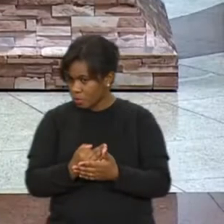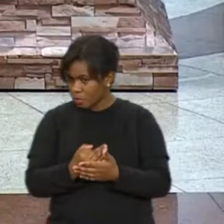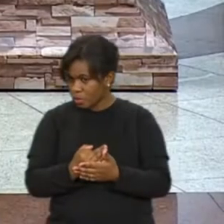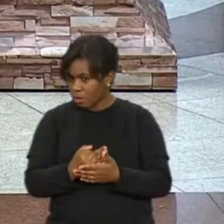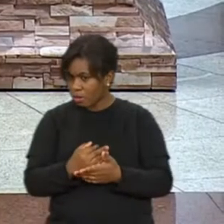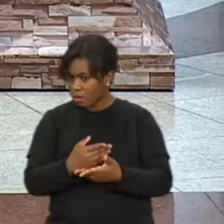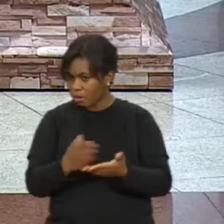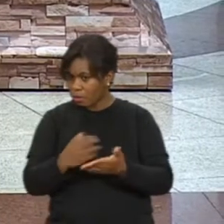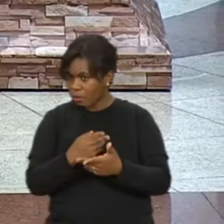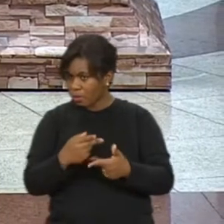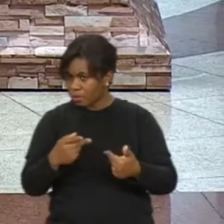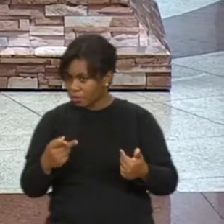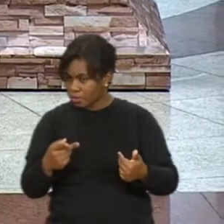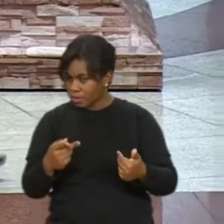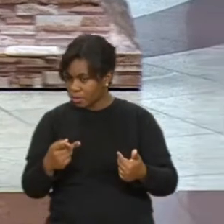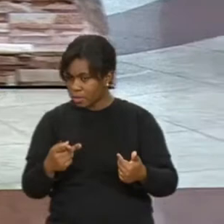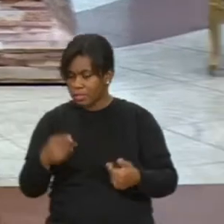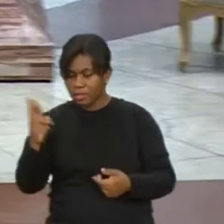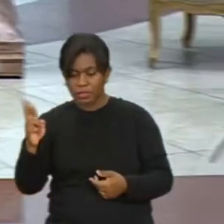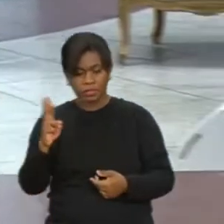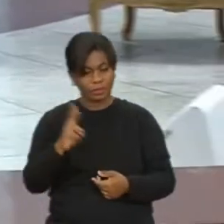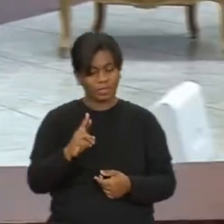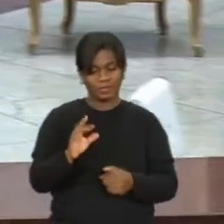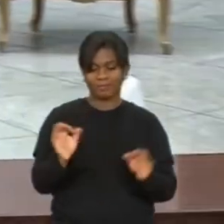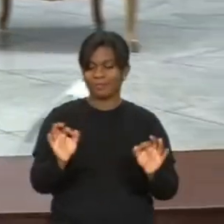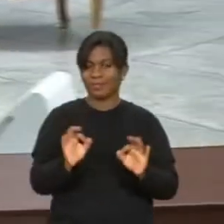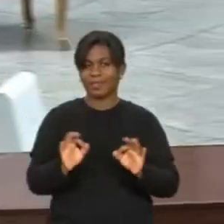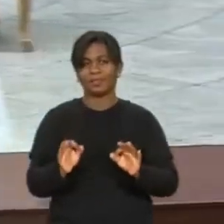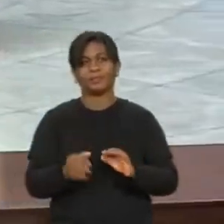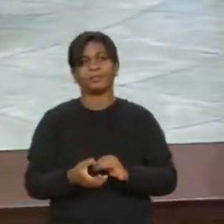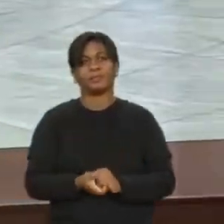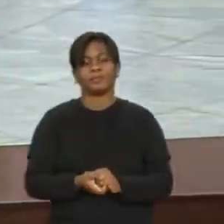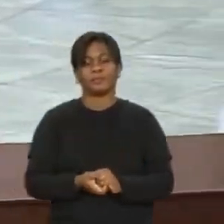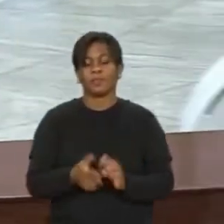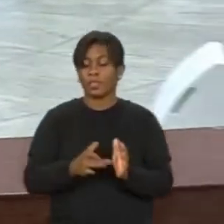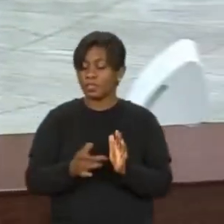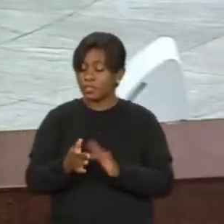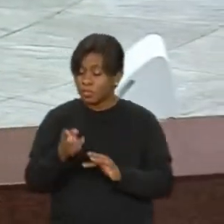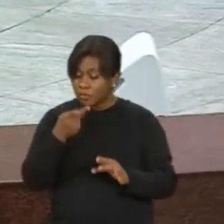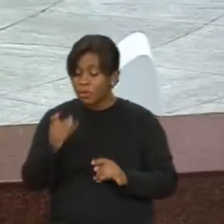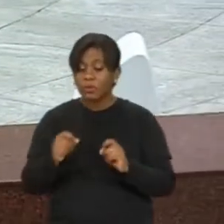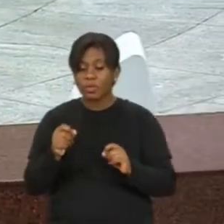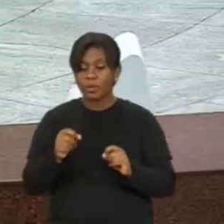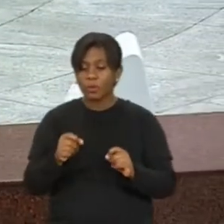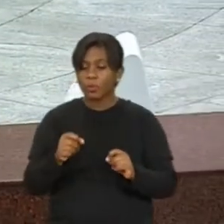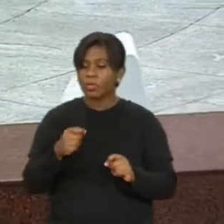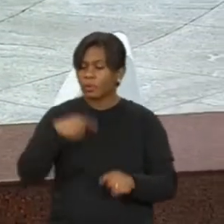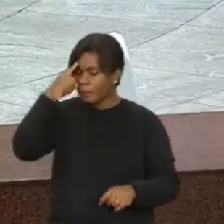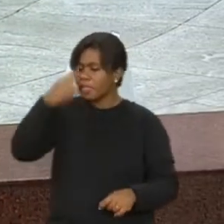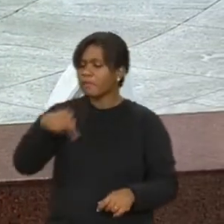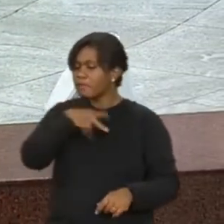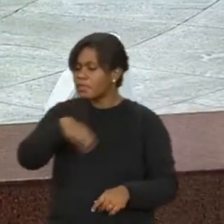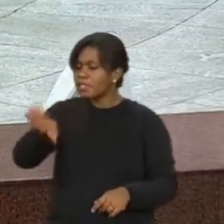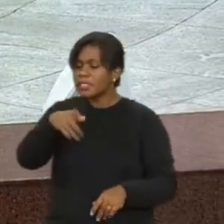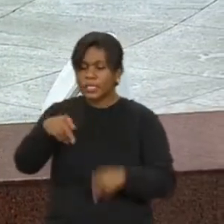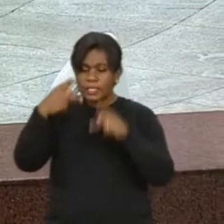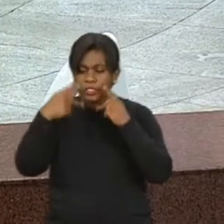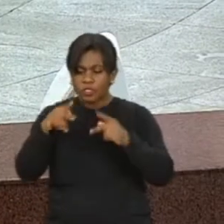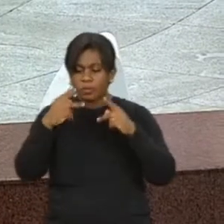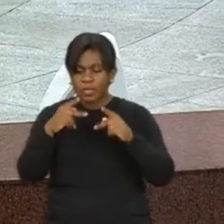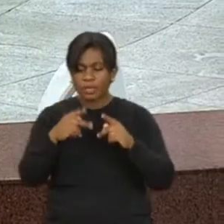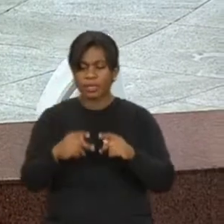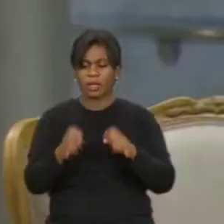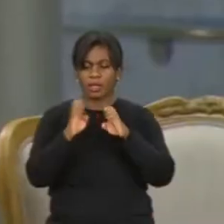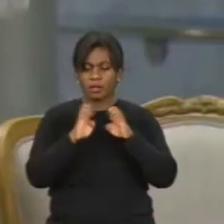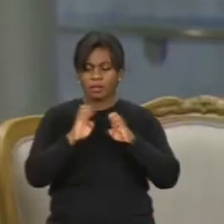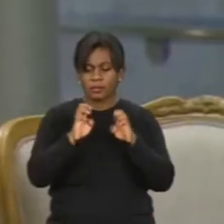por favor. Jesus disse assim: quando eu mandei vocês pregarem o evangelho, expulsar os